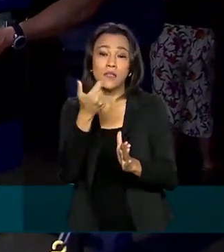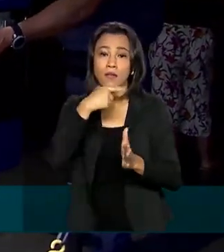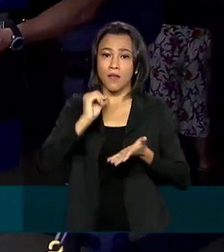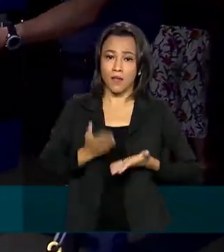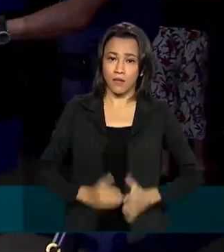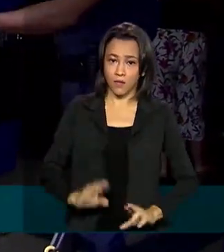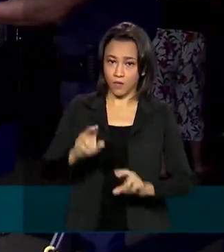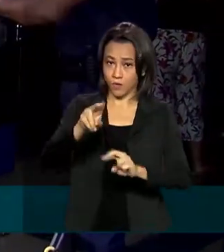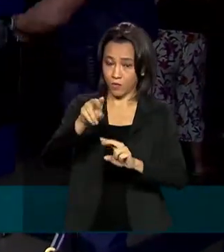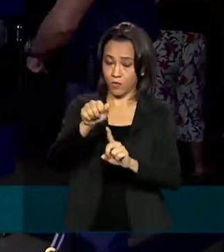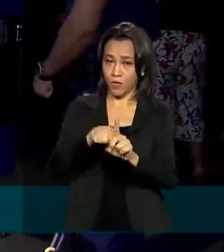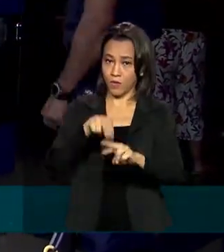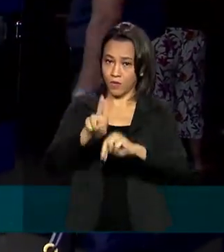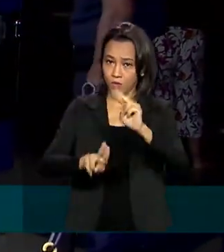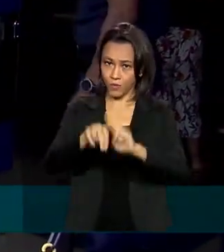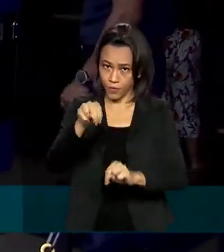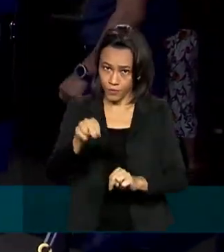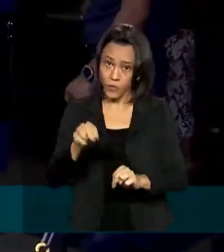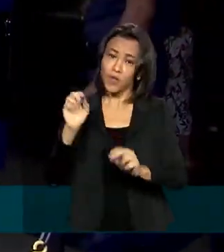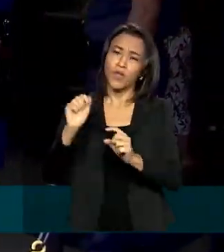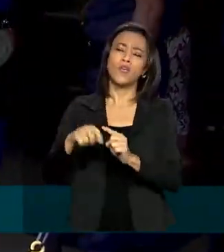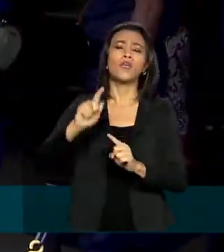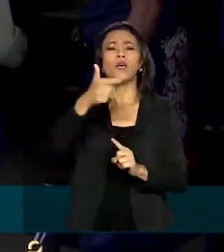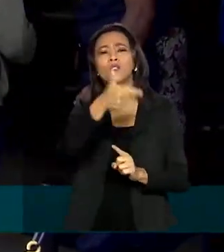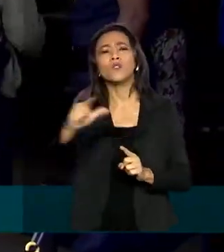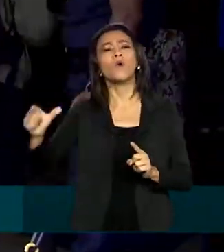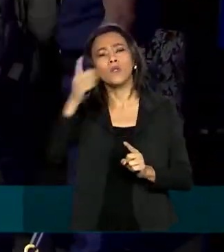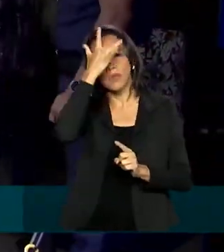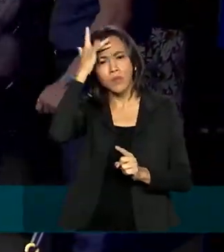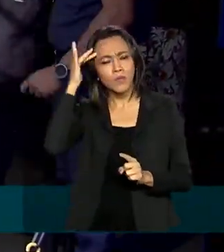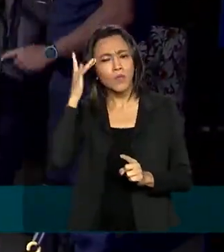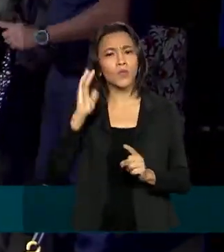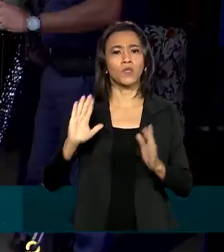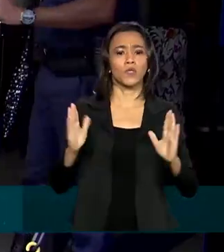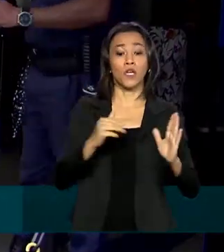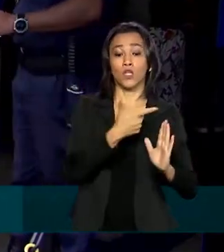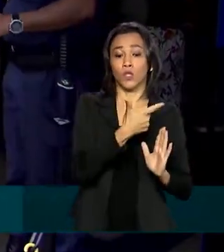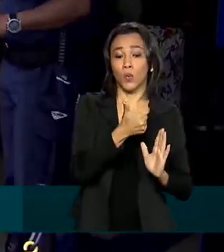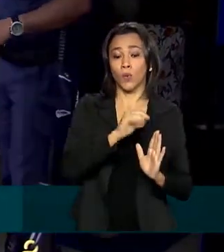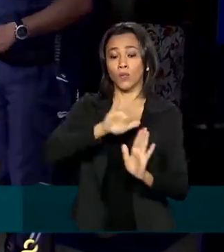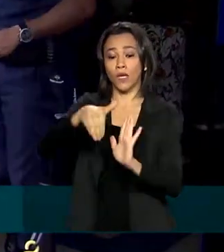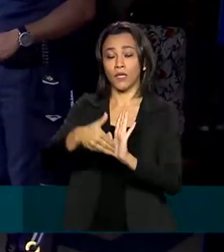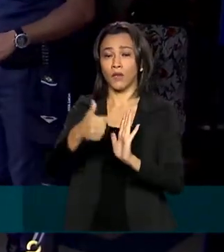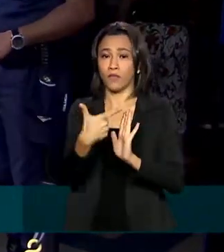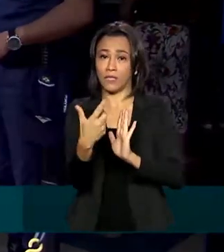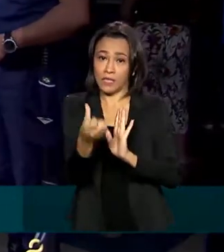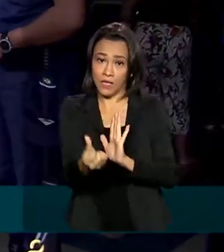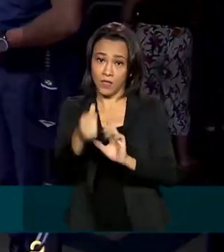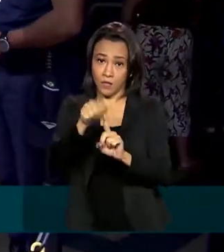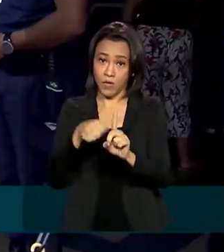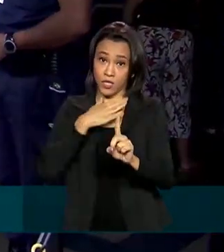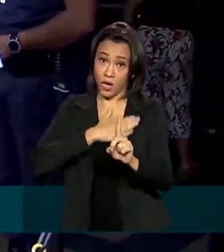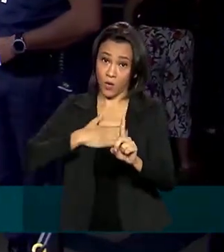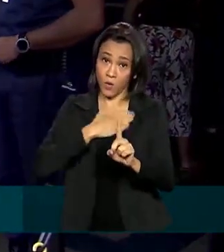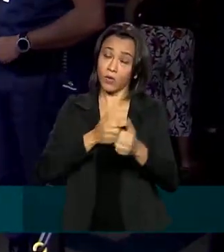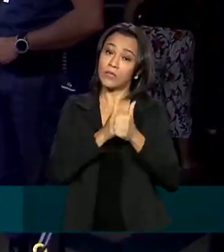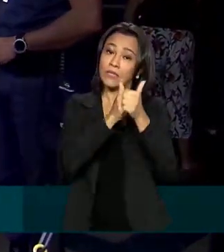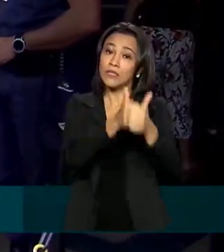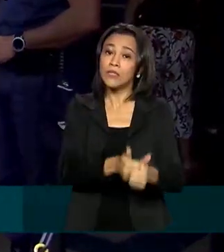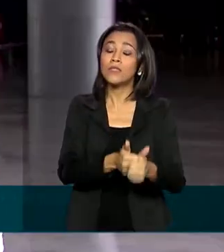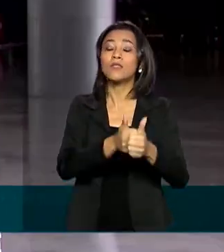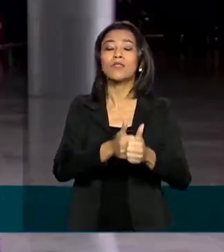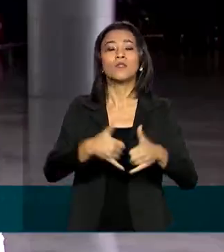de junho e para o restante dos beneficiários entre os dias 12 e 26 de agosto, conforme o mês de